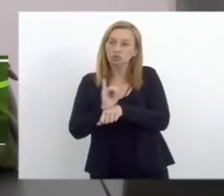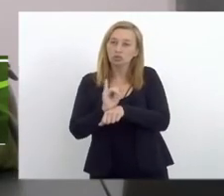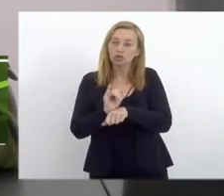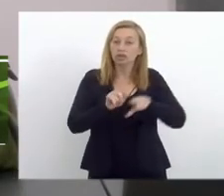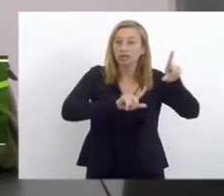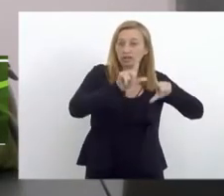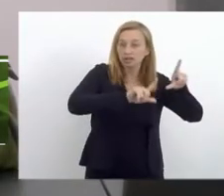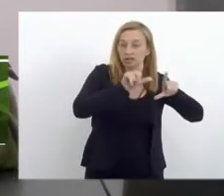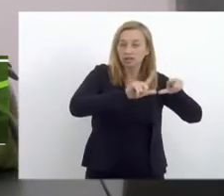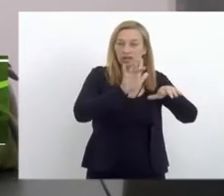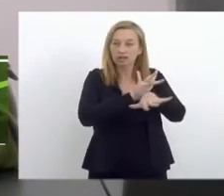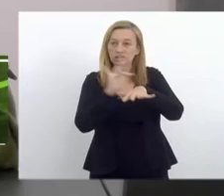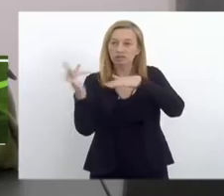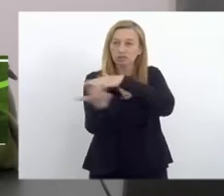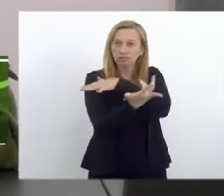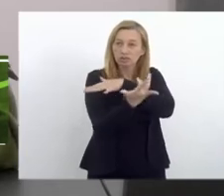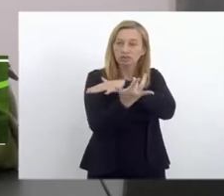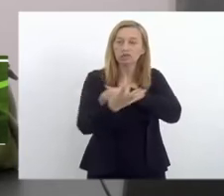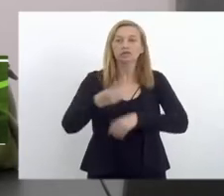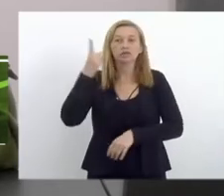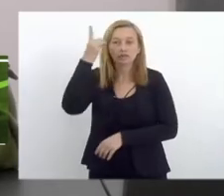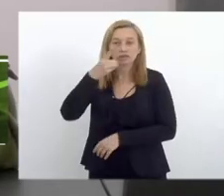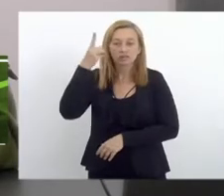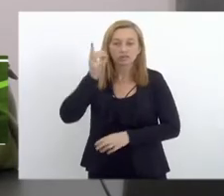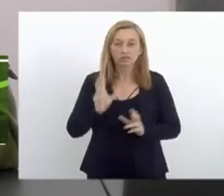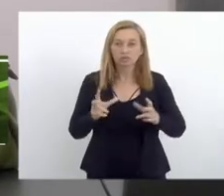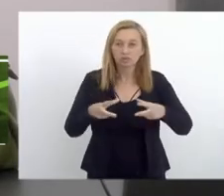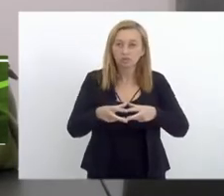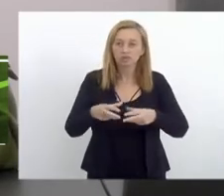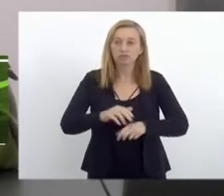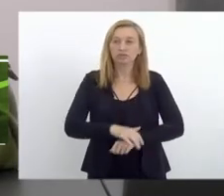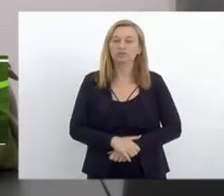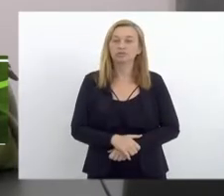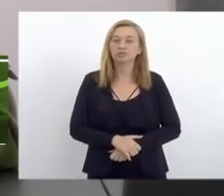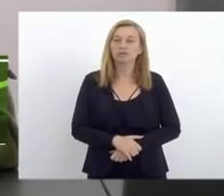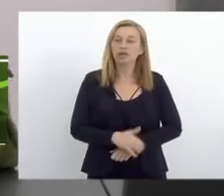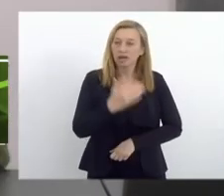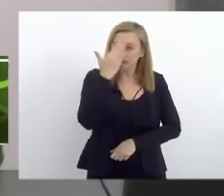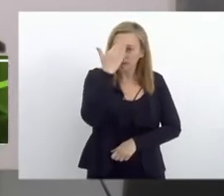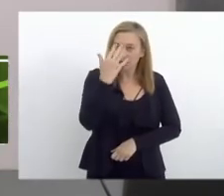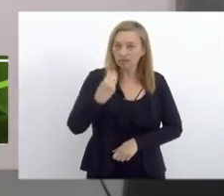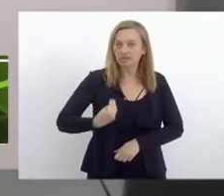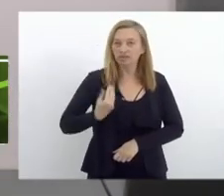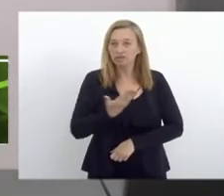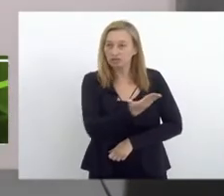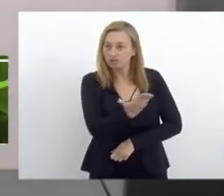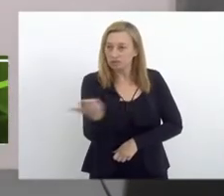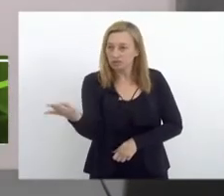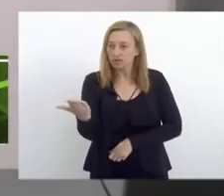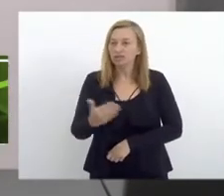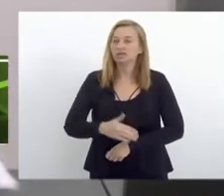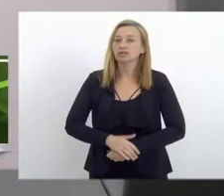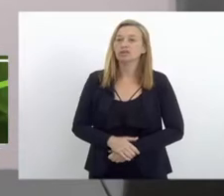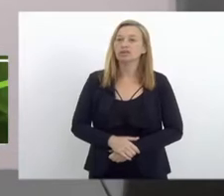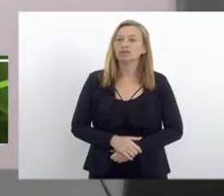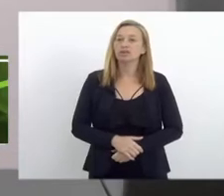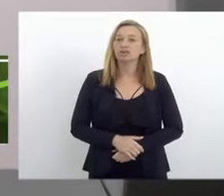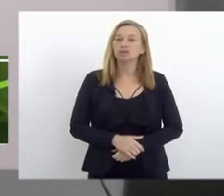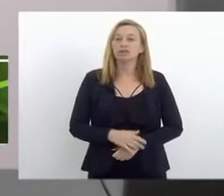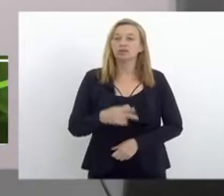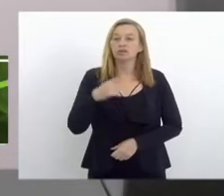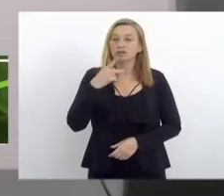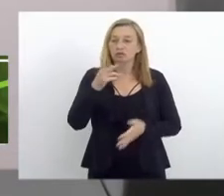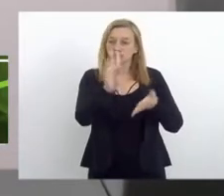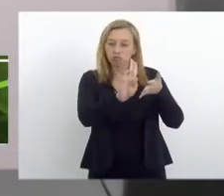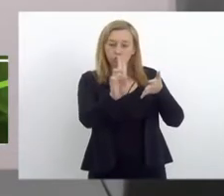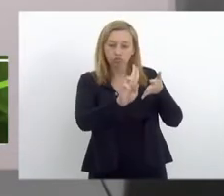TV, nas redes sociais dos deputados desta comissão. Agradeço a presença de todos e vou nominar alguns